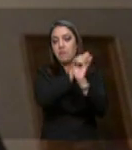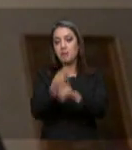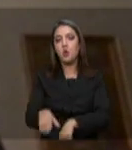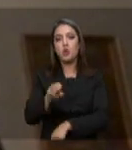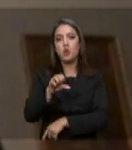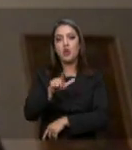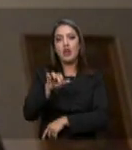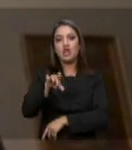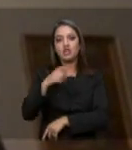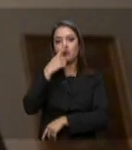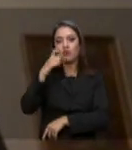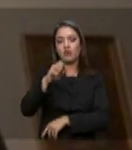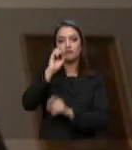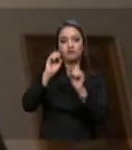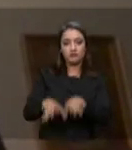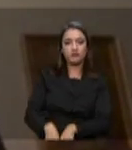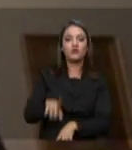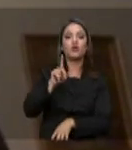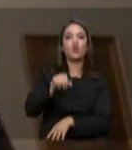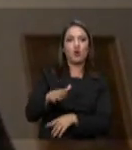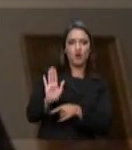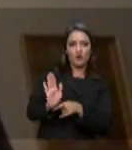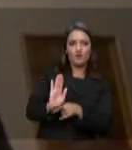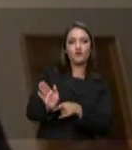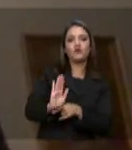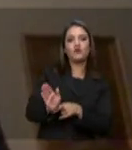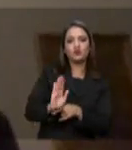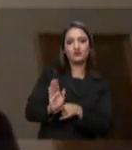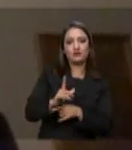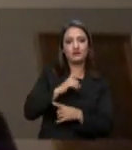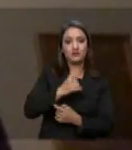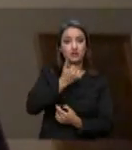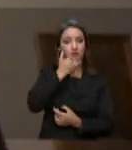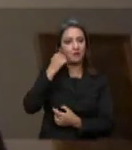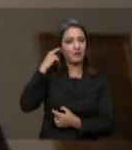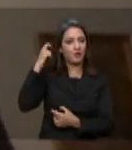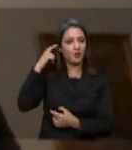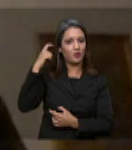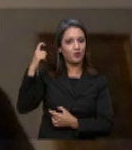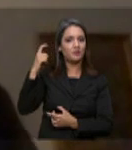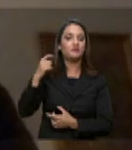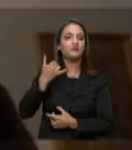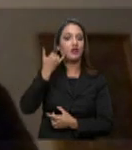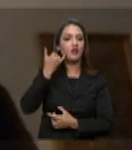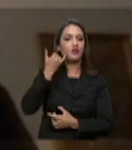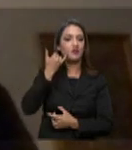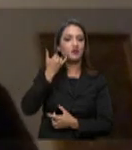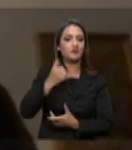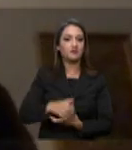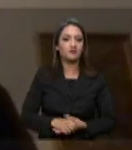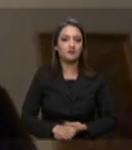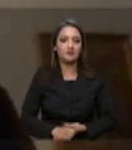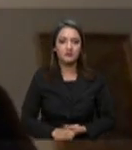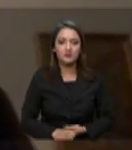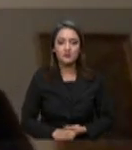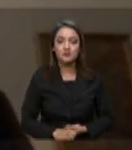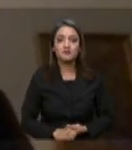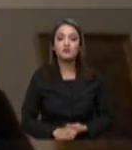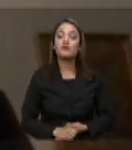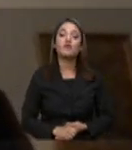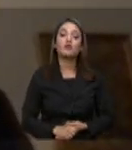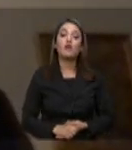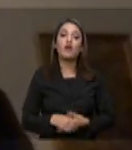em uma lixeira conforme vídeo publicado peço perdão aqui pelo telefone tocando E